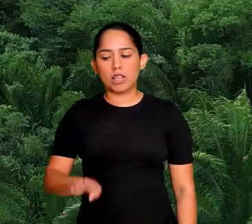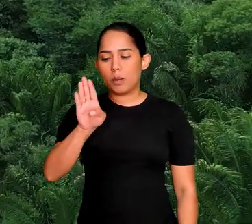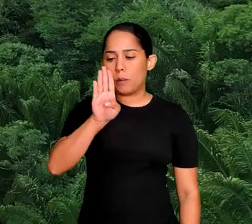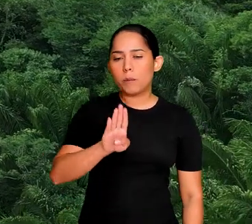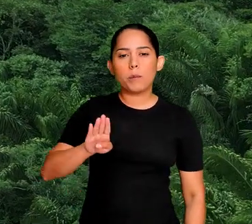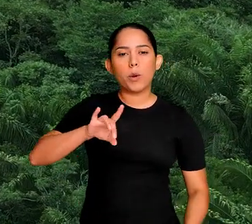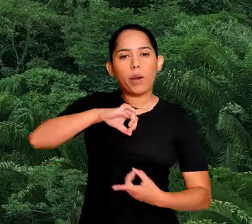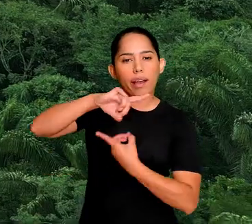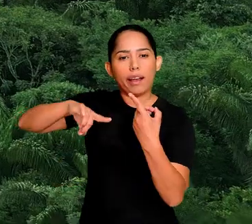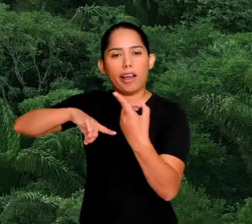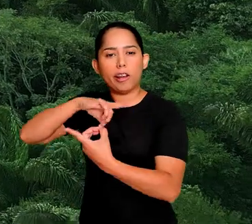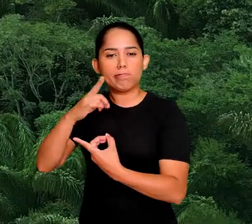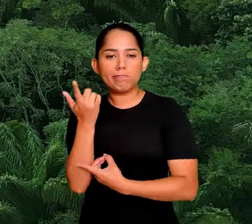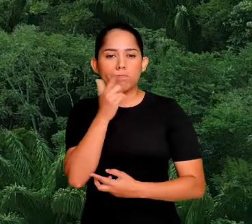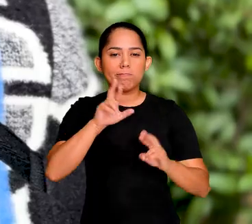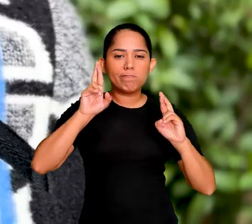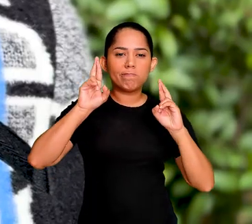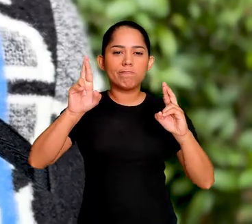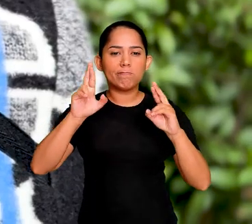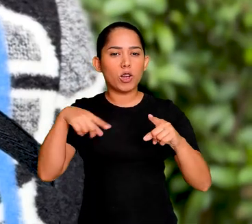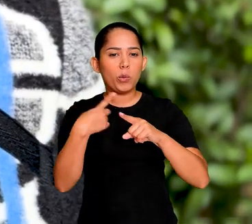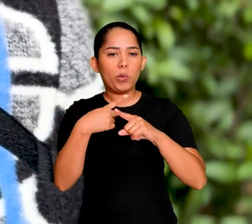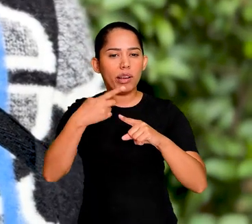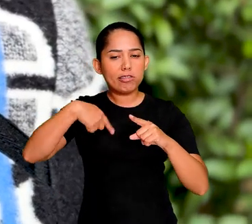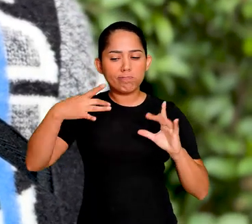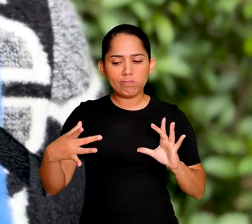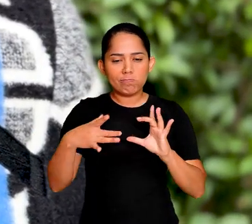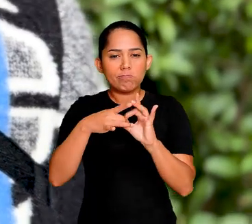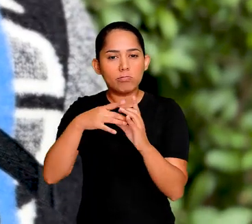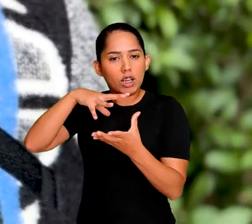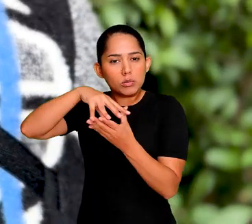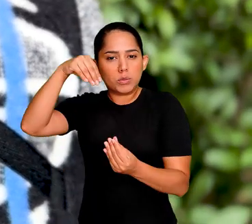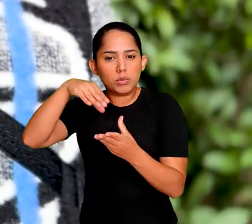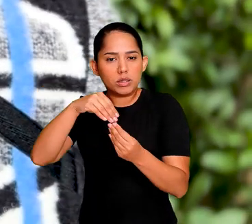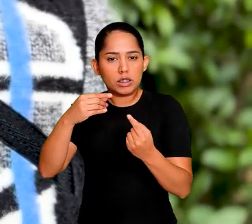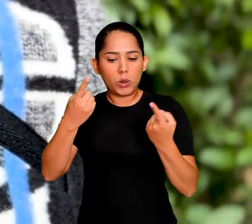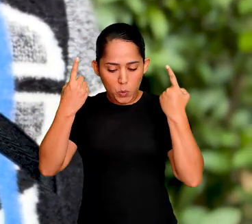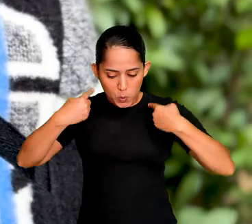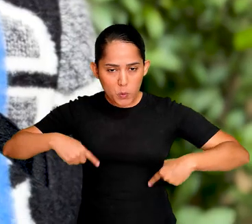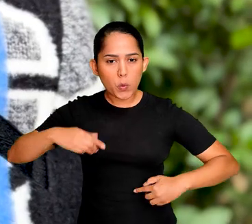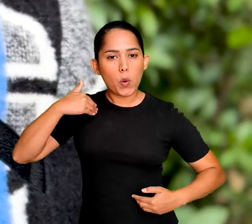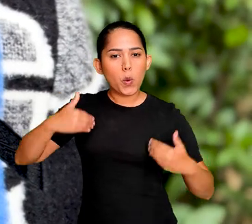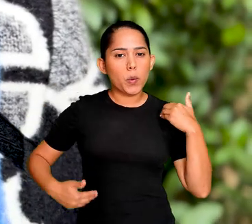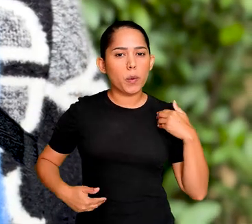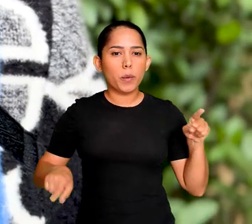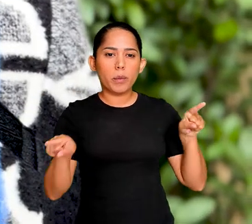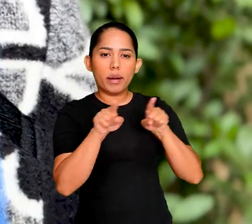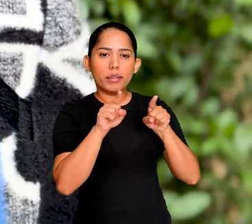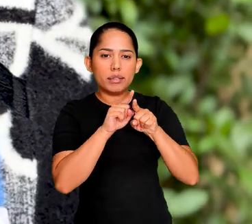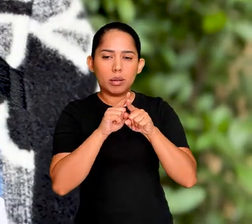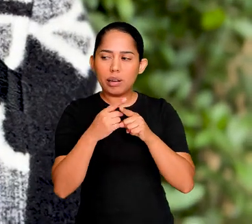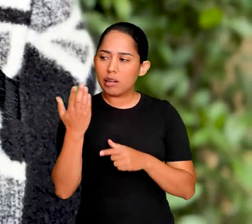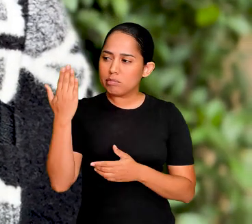Biodynamics brings hope because we connect with spirituality through our body, and